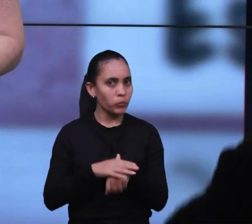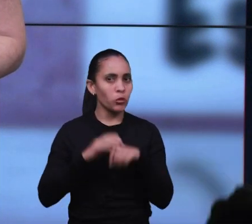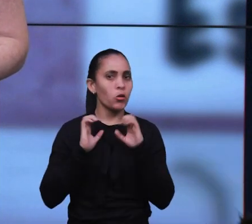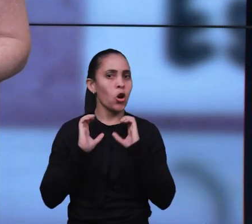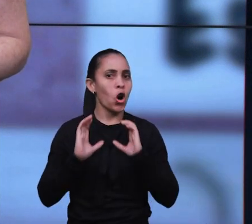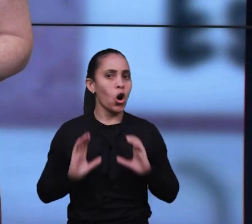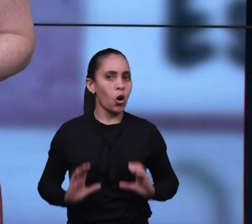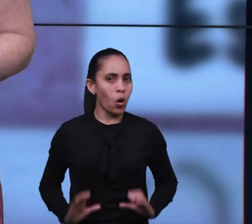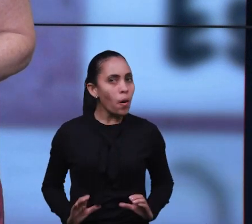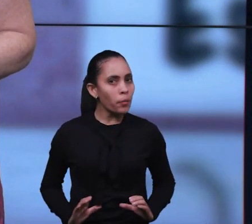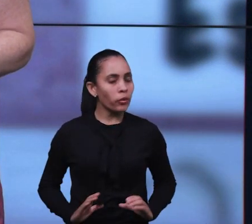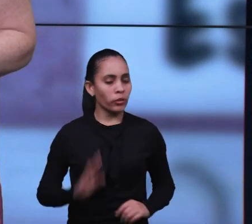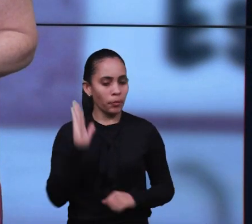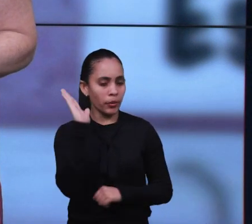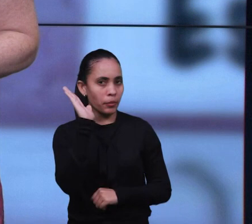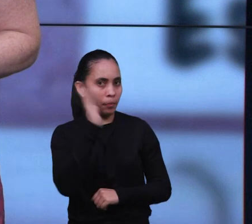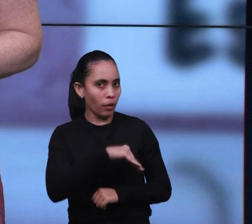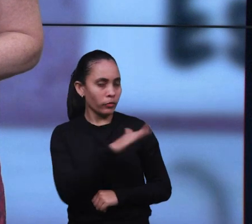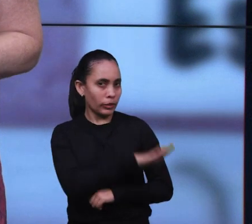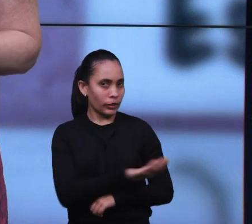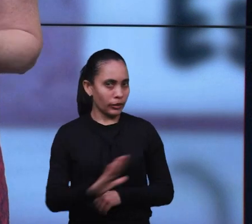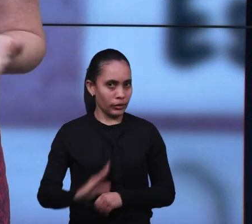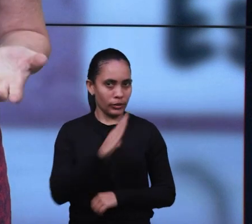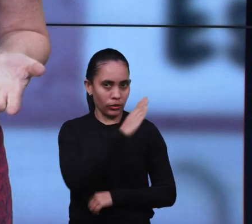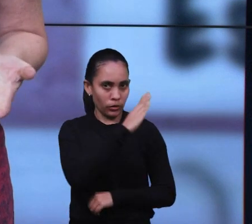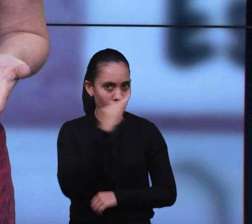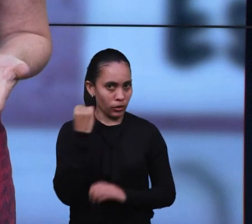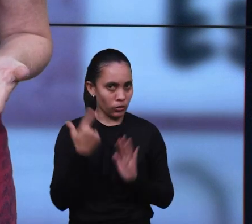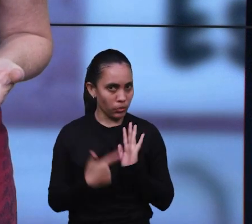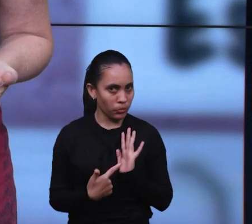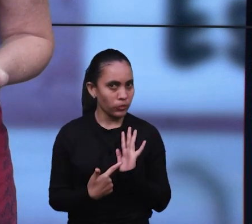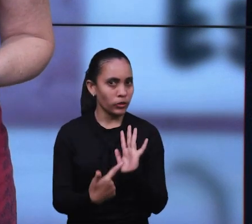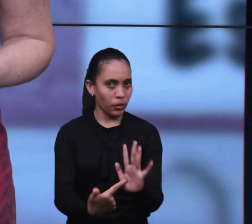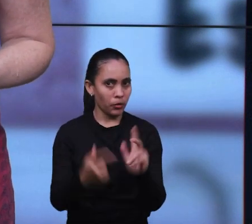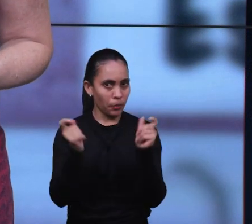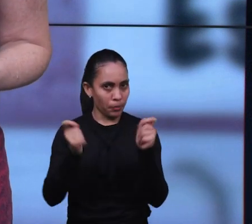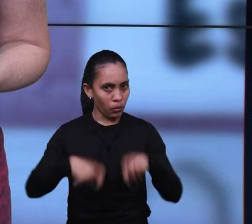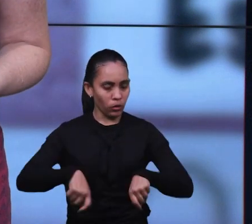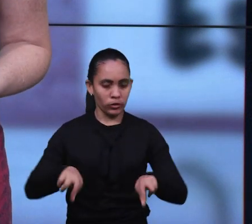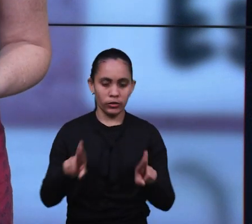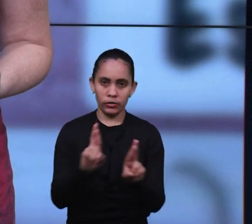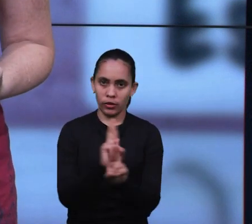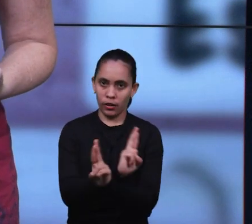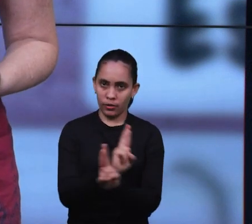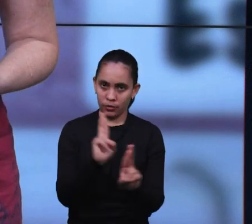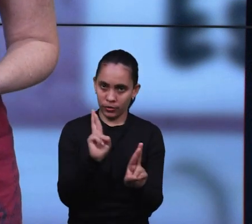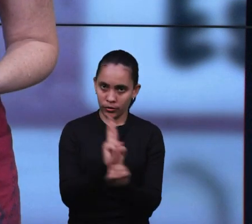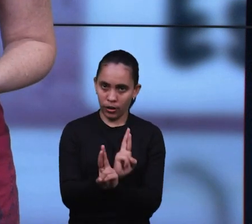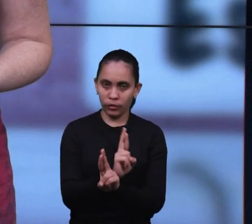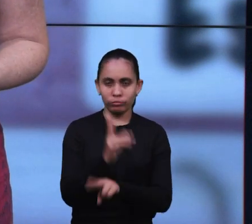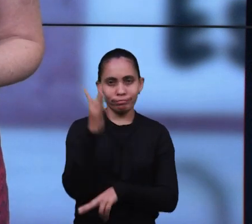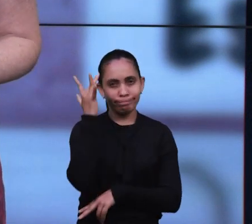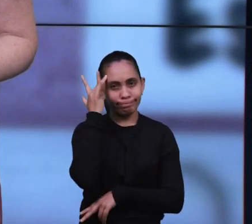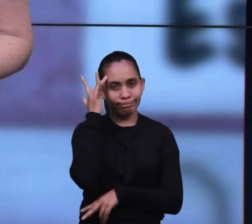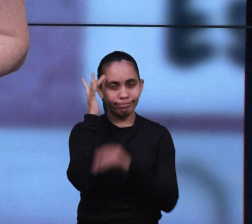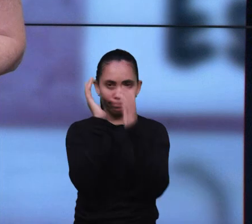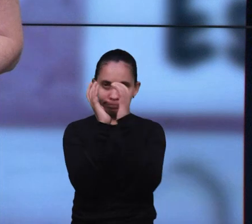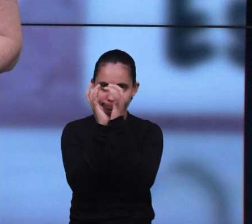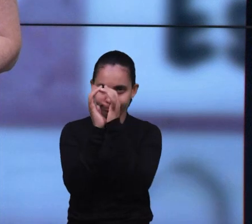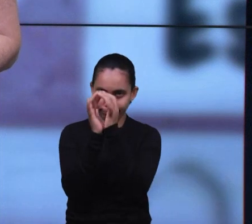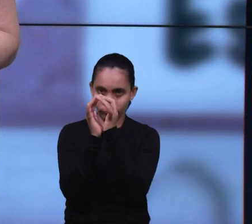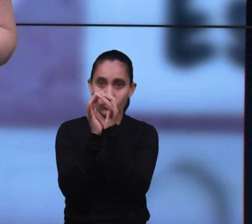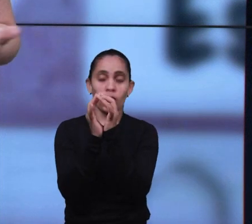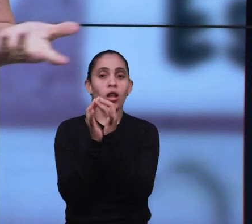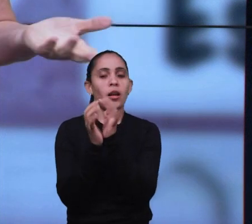comportamento da criança e do adolescente e mostramos que esse comportamento pode estar relacionado com a imaturidade